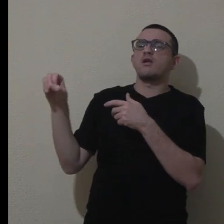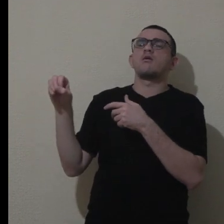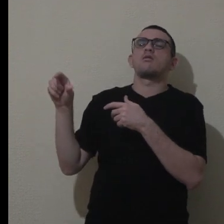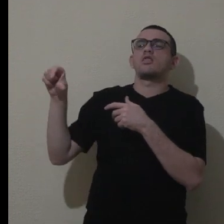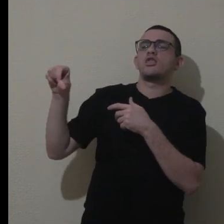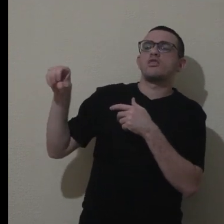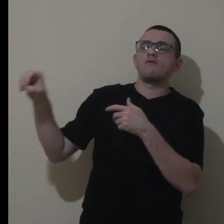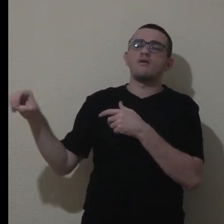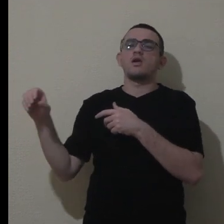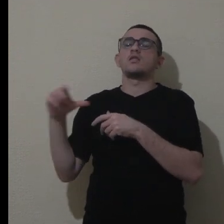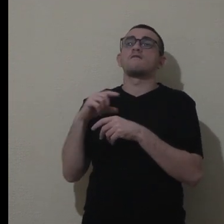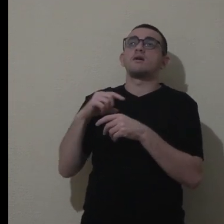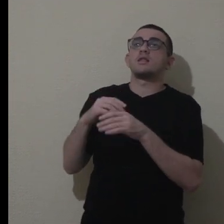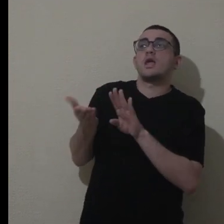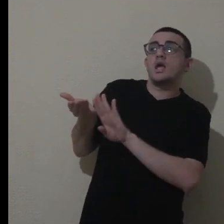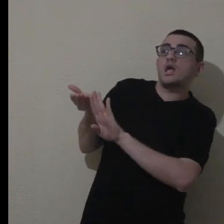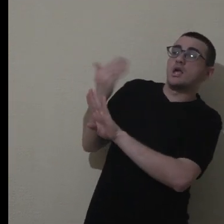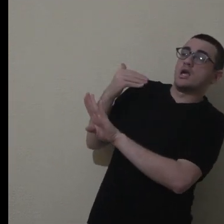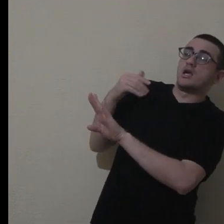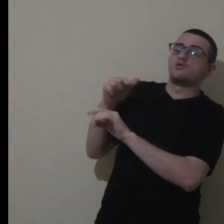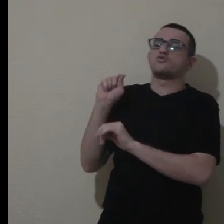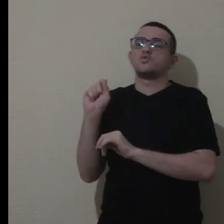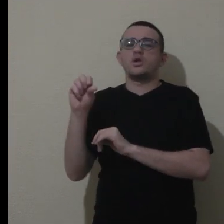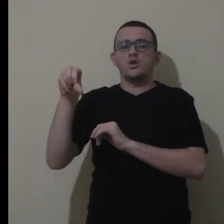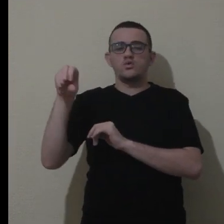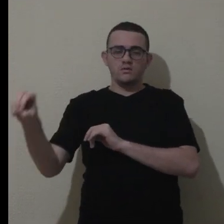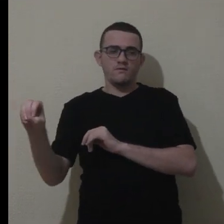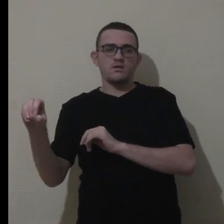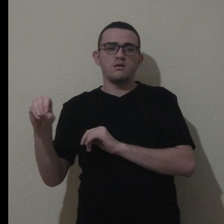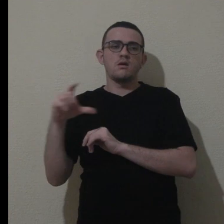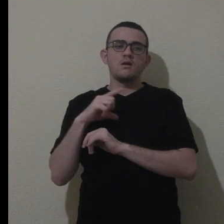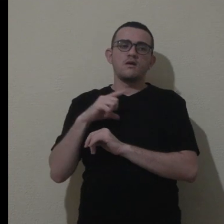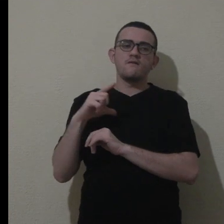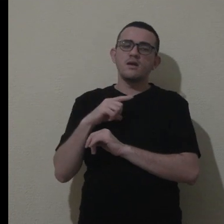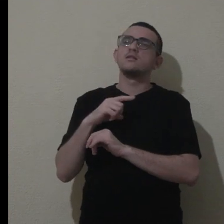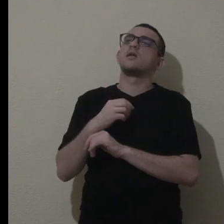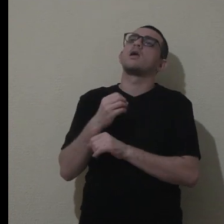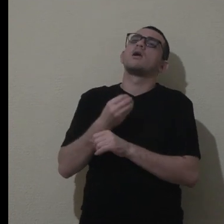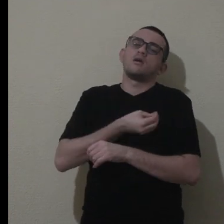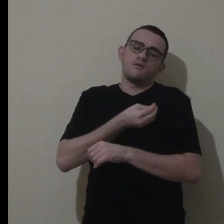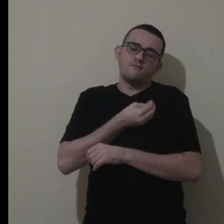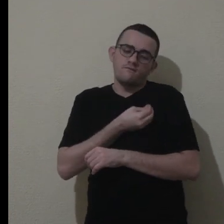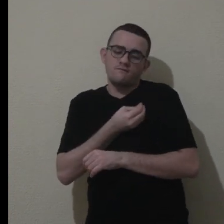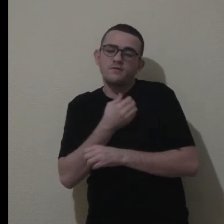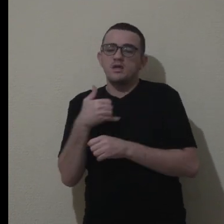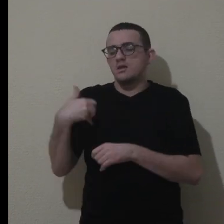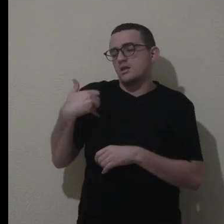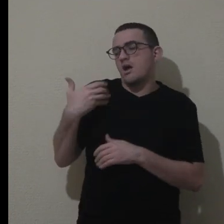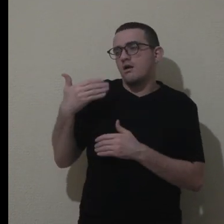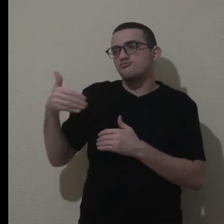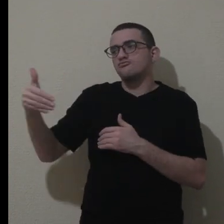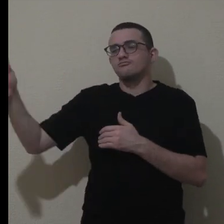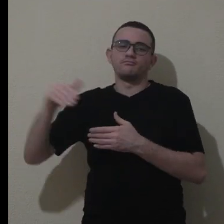começar a apresentar sintomas bem antes daquele de 90. Né, e que vão conferir alguns anos a mais de